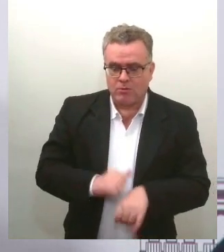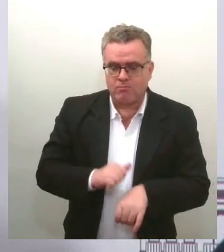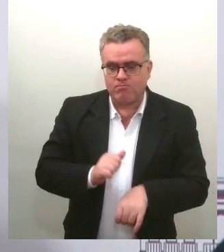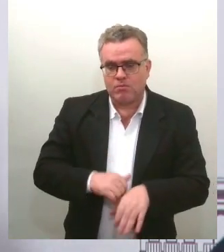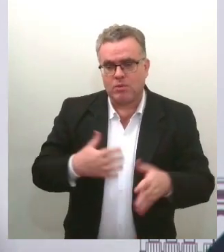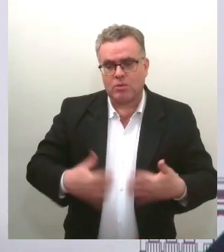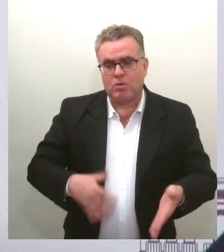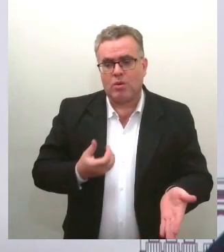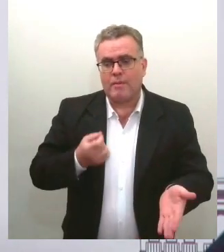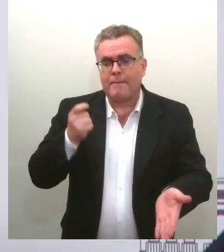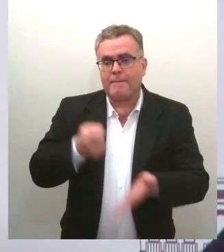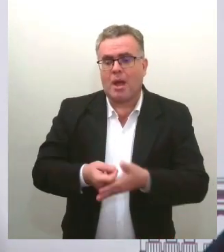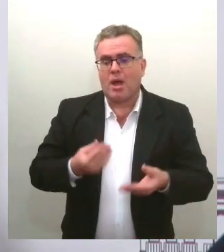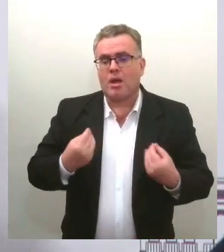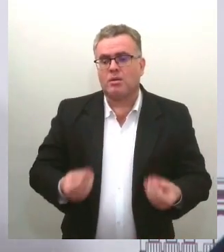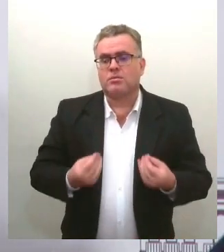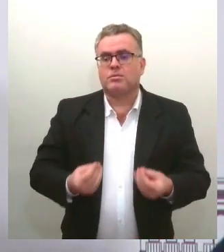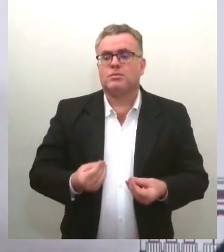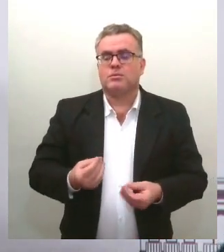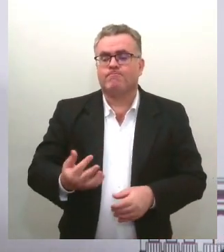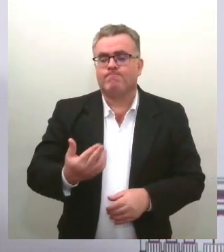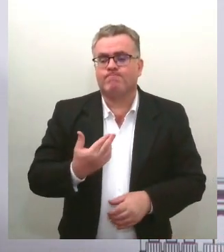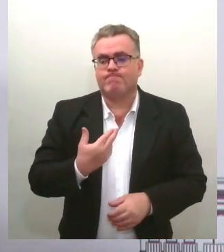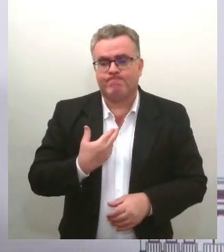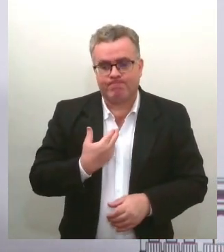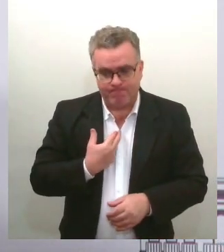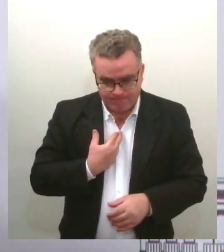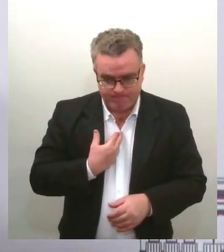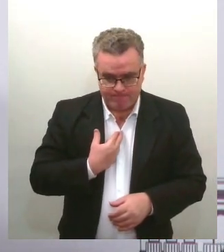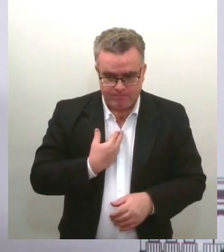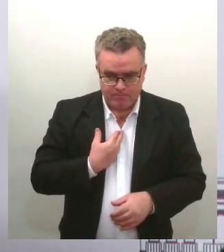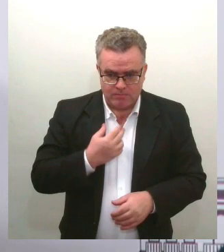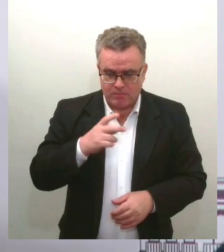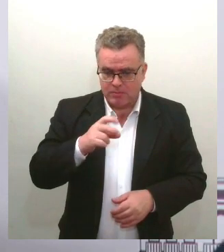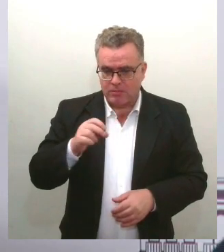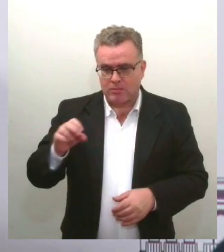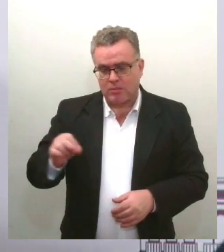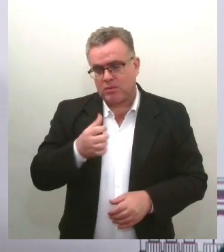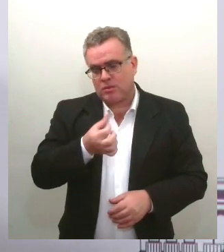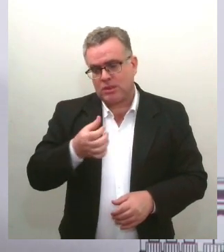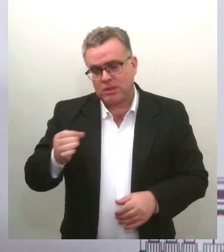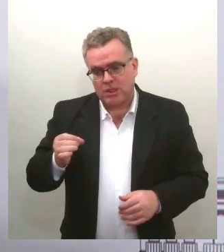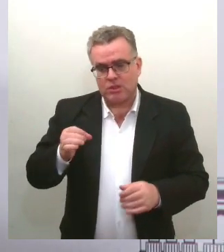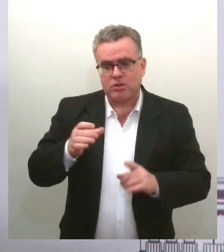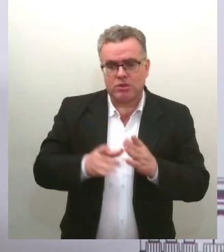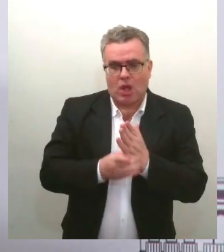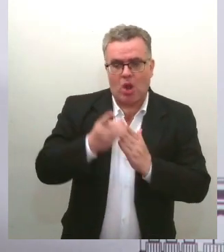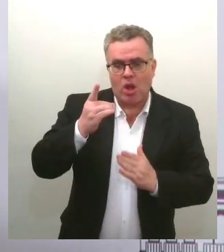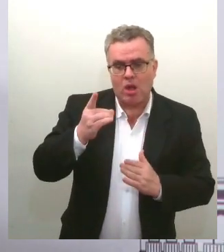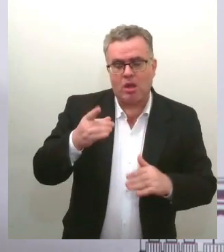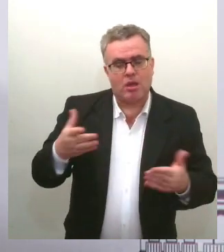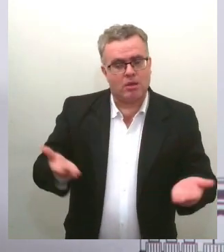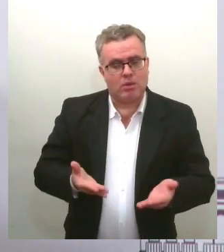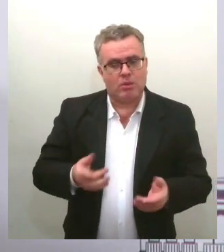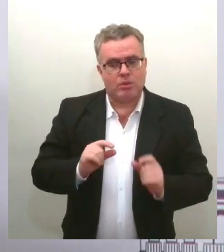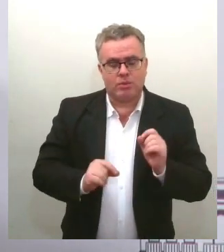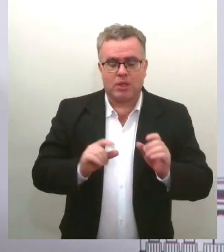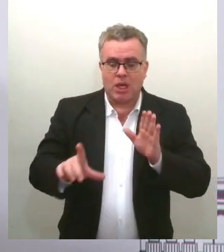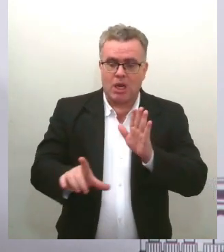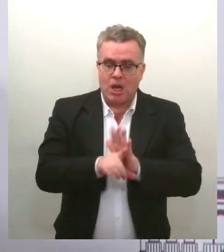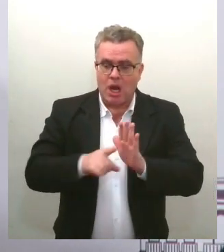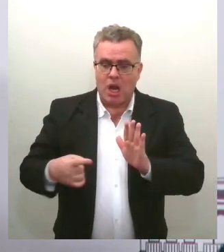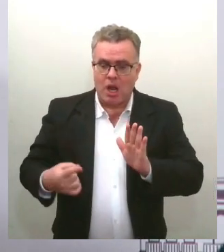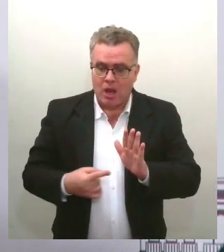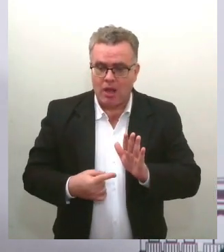frasco de $500, $600. E hoje, graças a essa lei, graças ao apoio também do